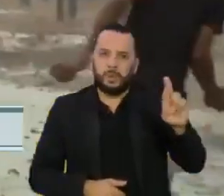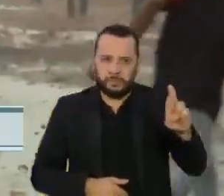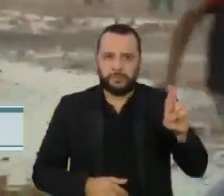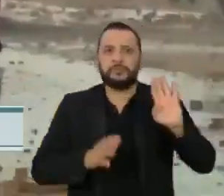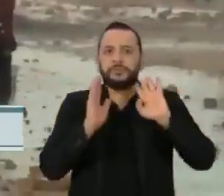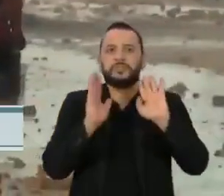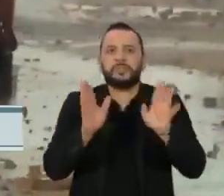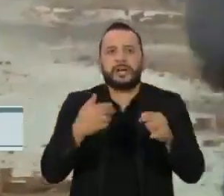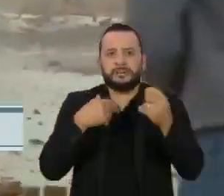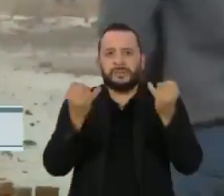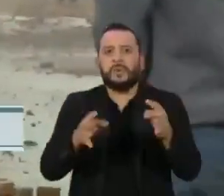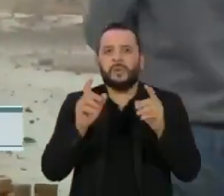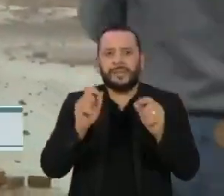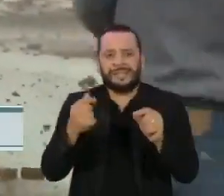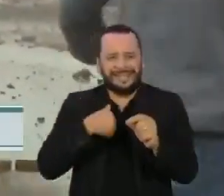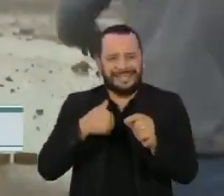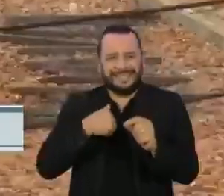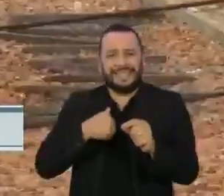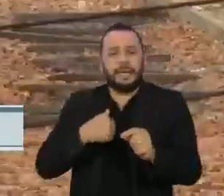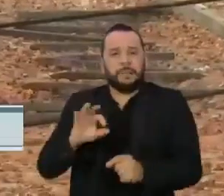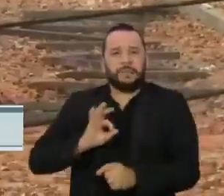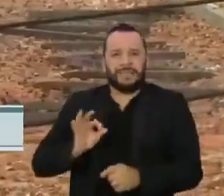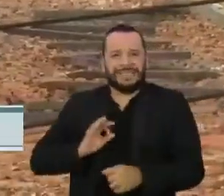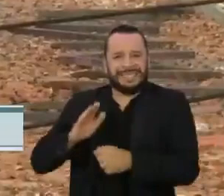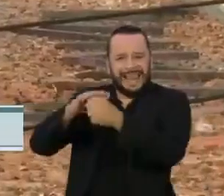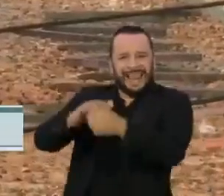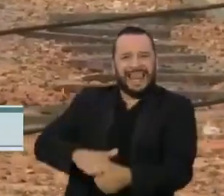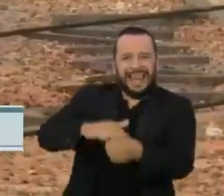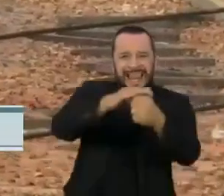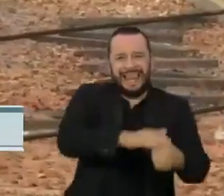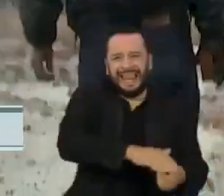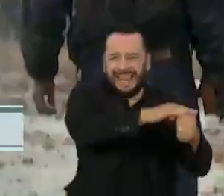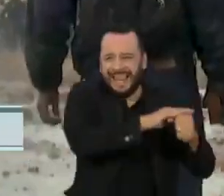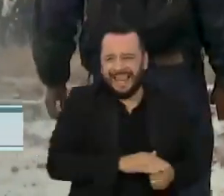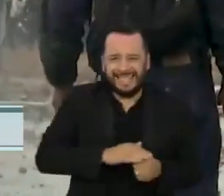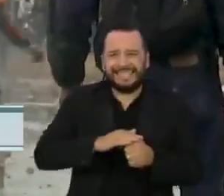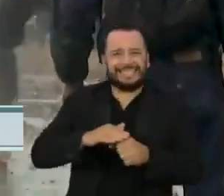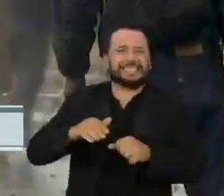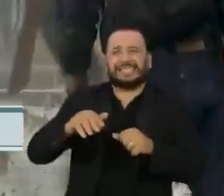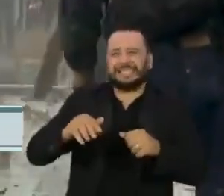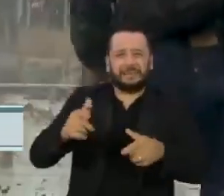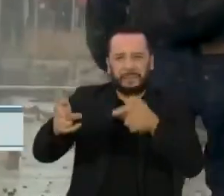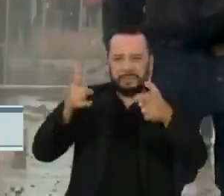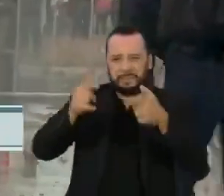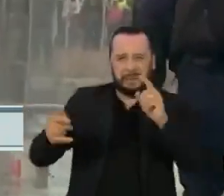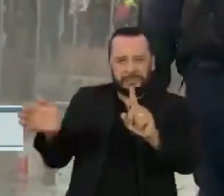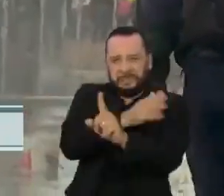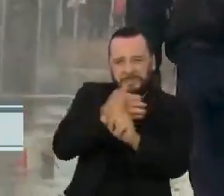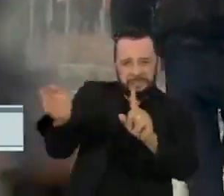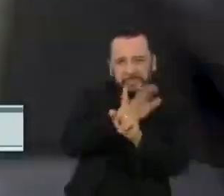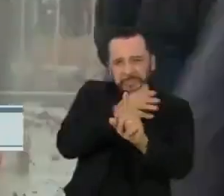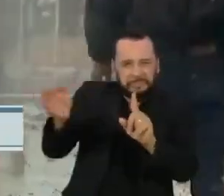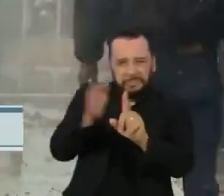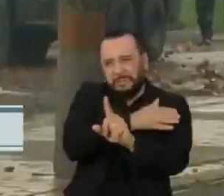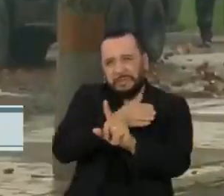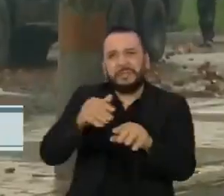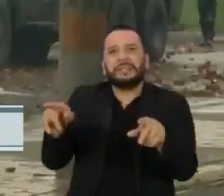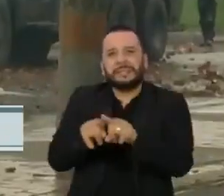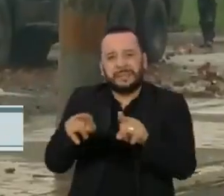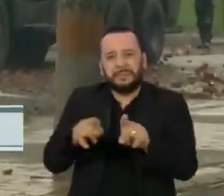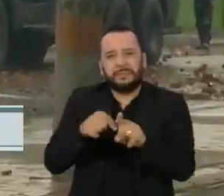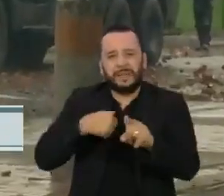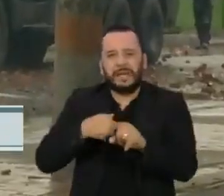pessoas como munição letal ao menos uma pessoa morreu vítima de espancamentos três outras devido ao uso inadequado ou